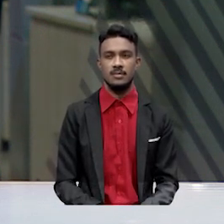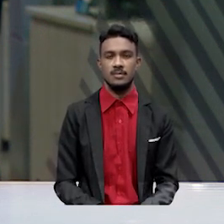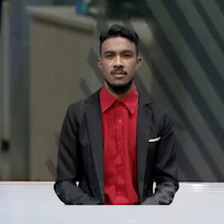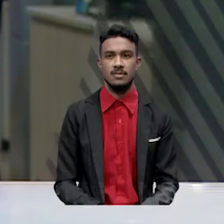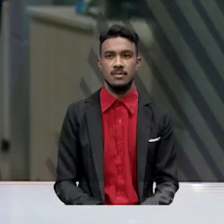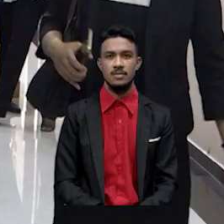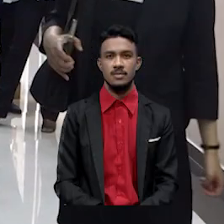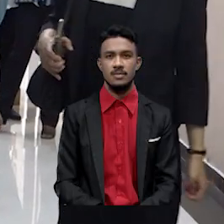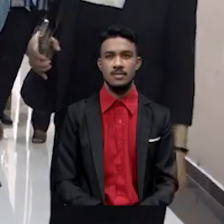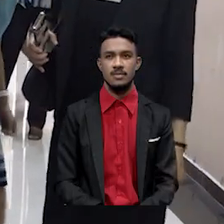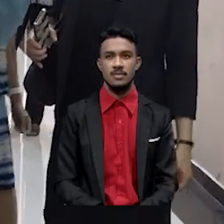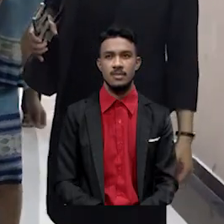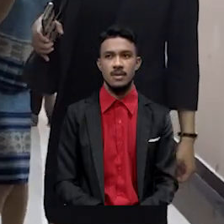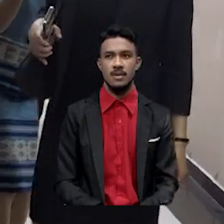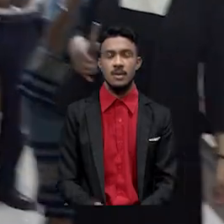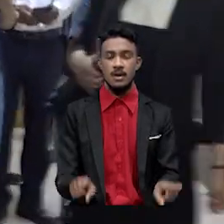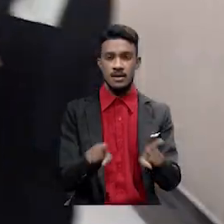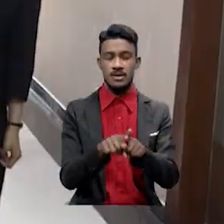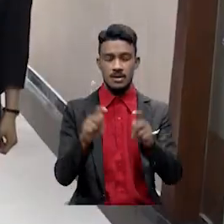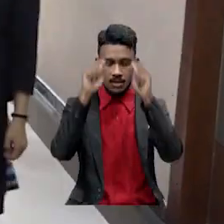Welcome to Timor-Leste,